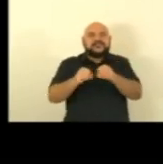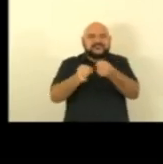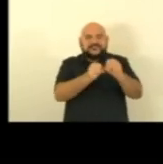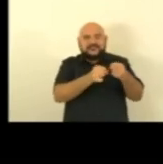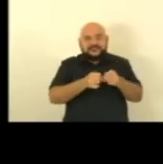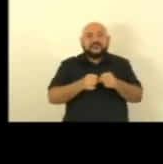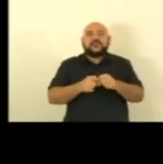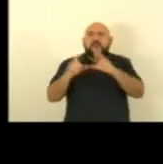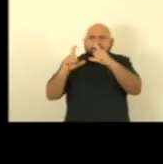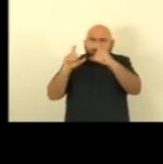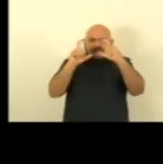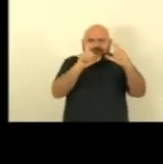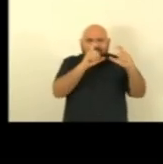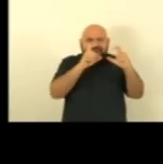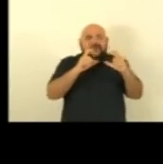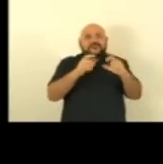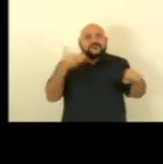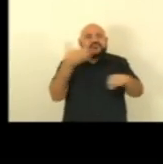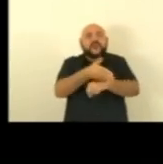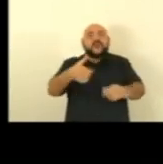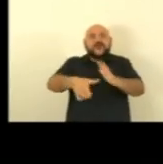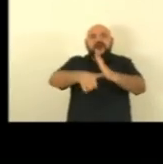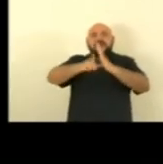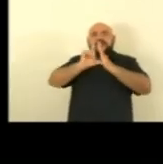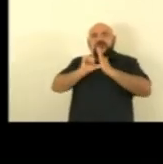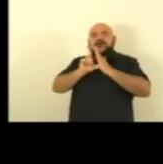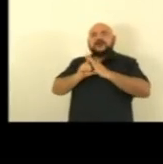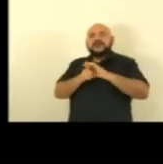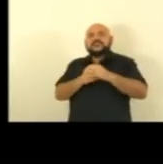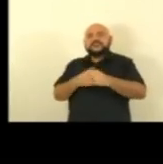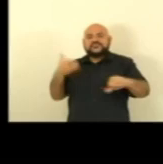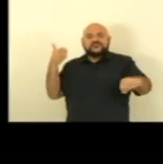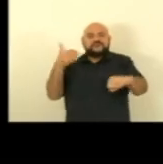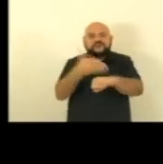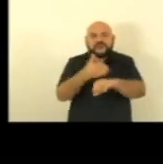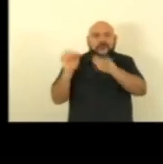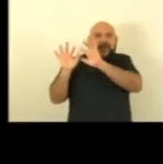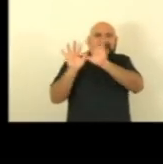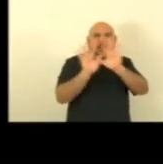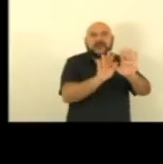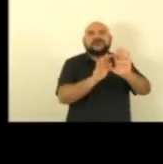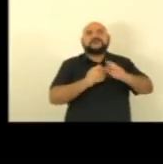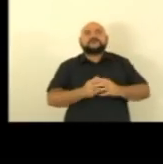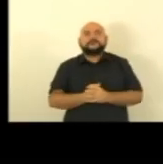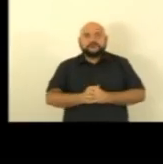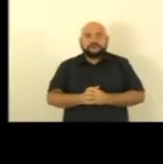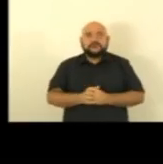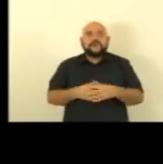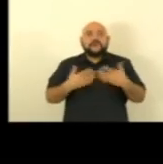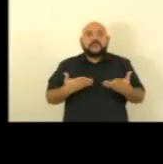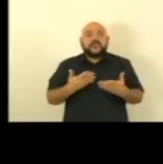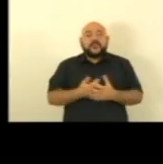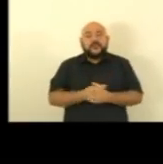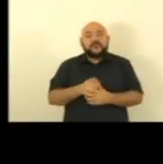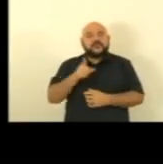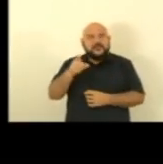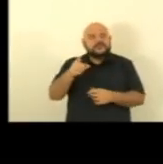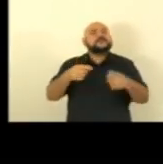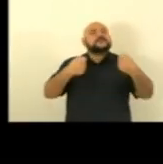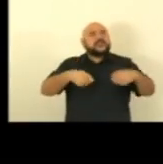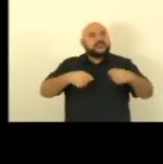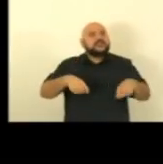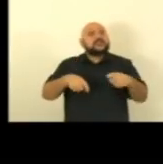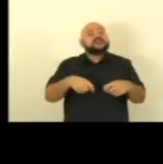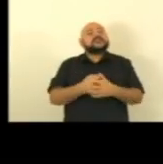invasões. Ele precisa, urgente, da mesma forma que foi o general Gonçalves Dias, ser ouvido da Polícia